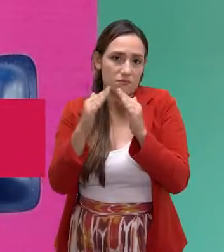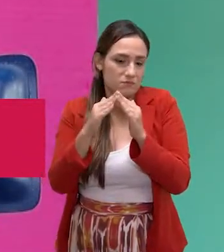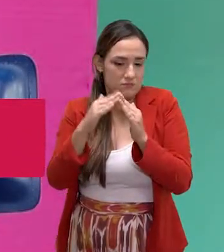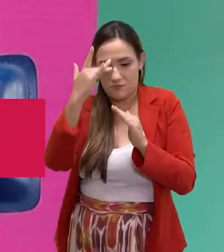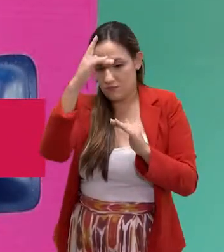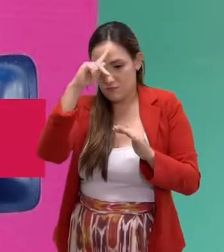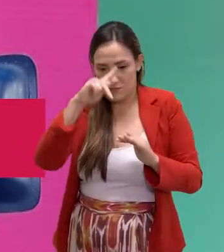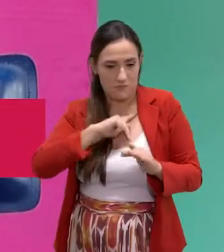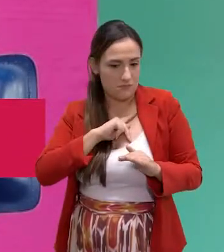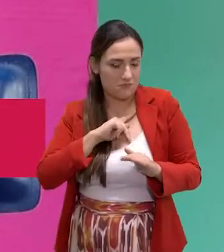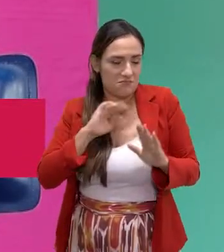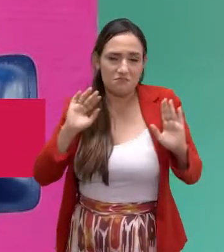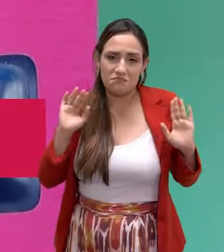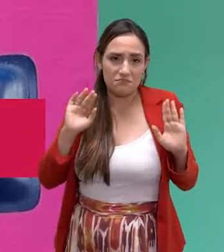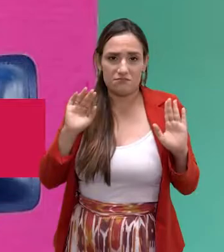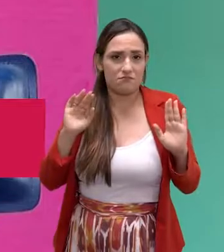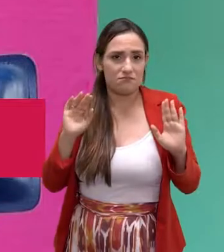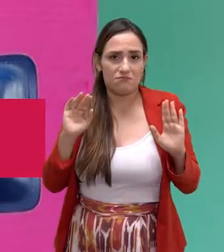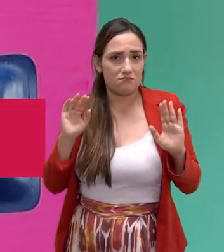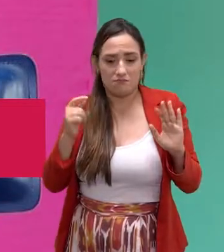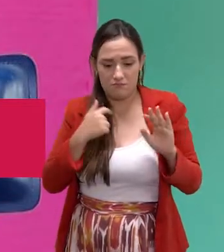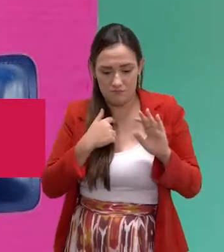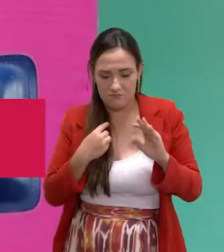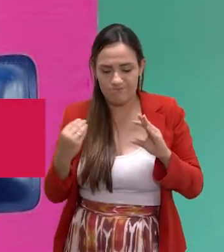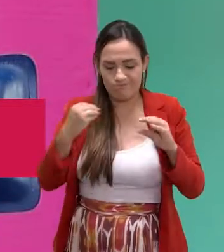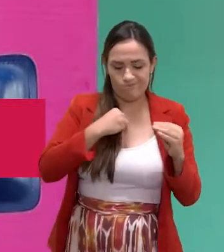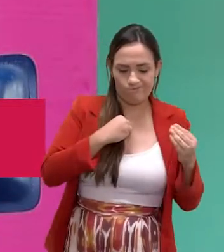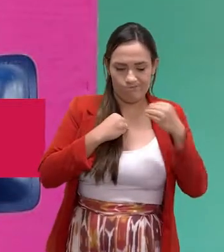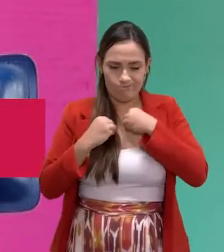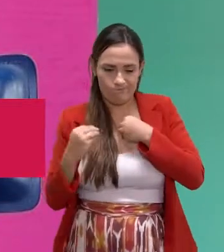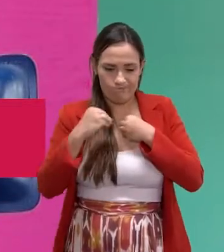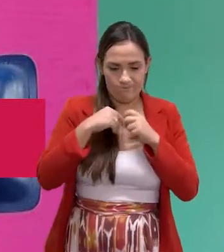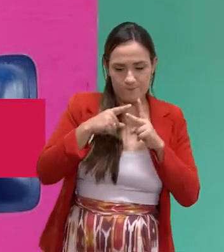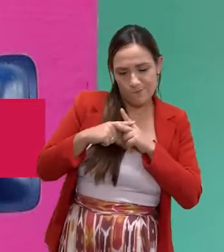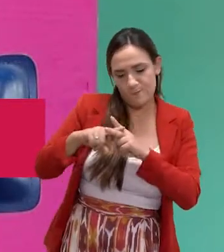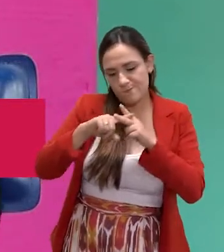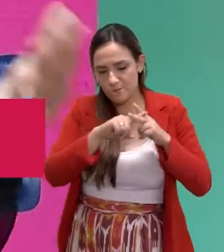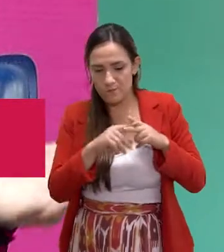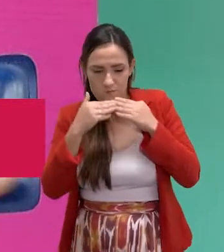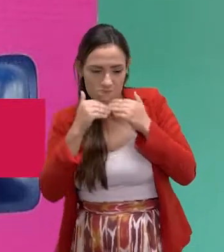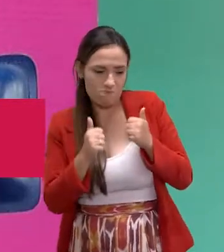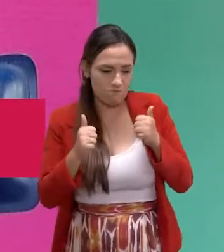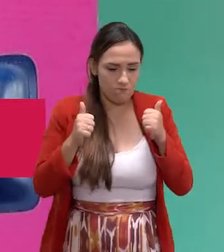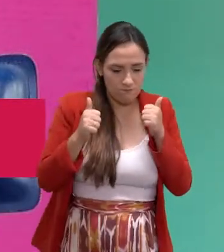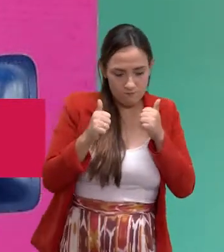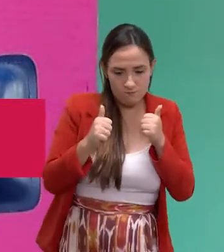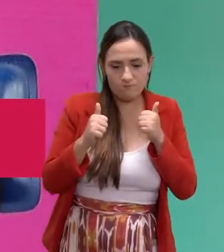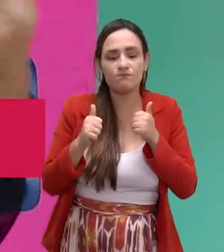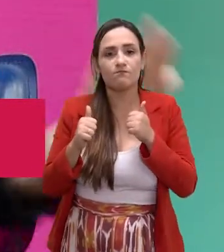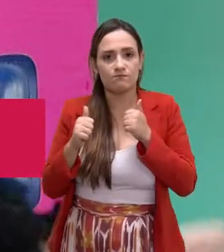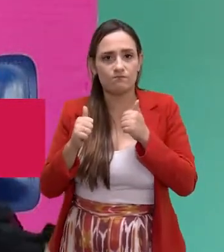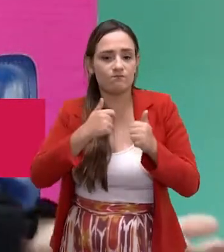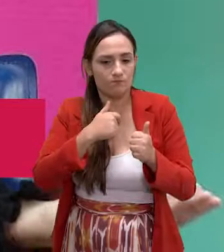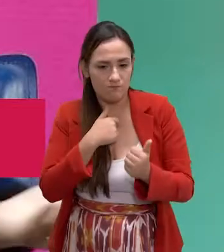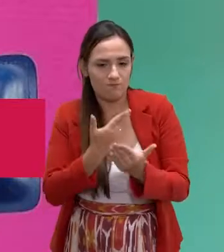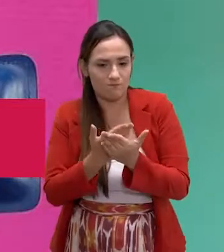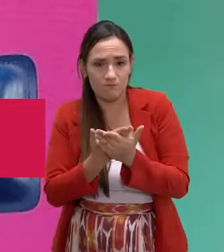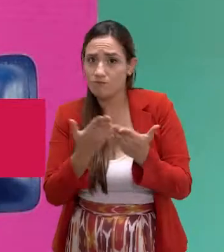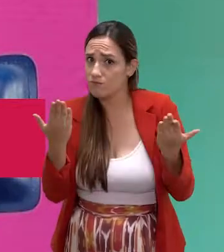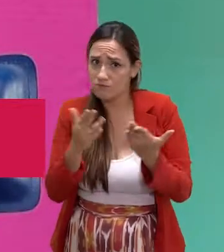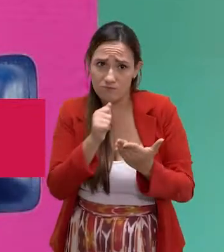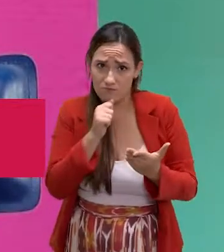atribuir algo em mim de melhor, né? Mudando enquanto ser humano, e profissionalmente eu estudo, ainda até